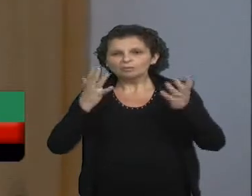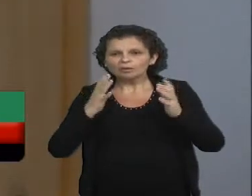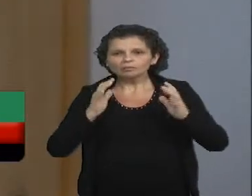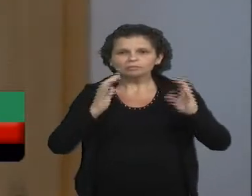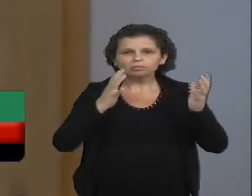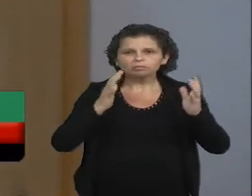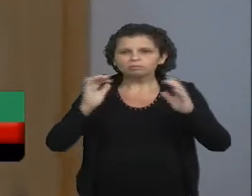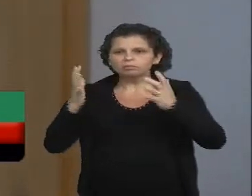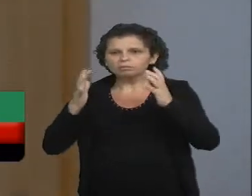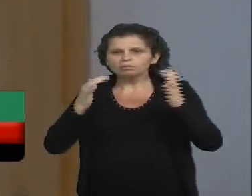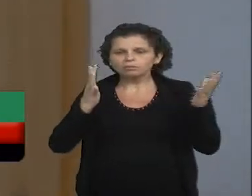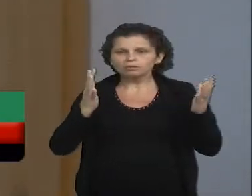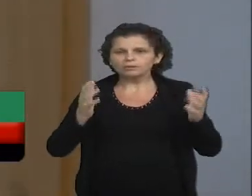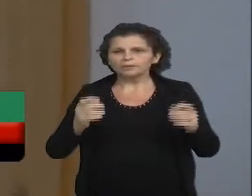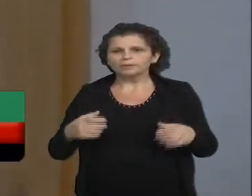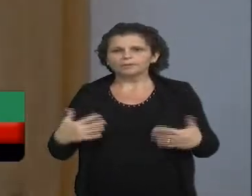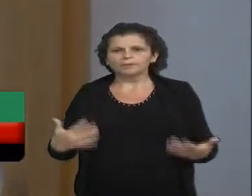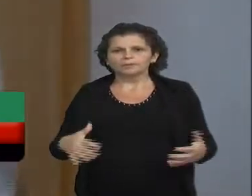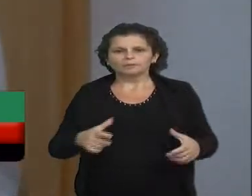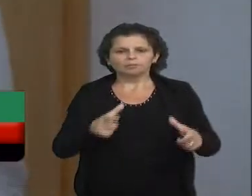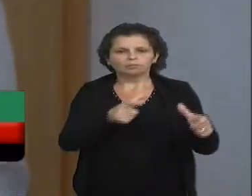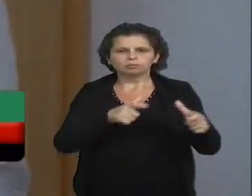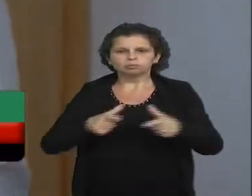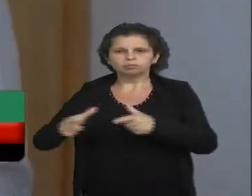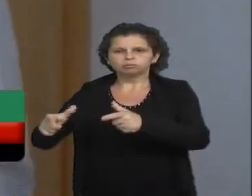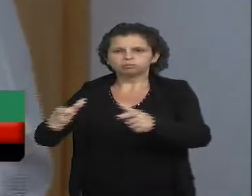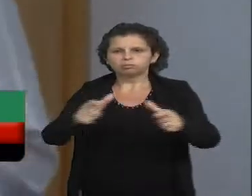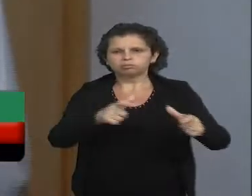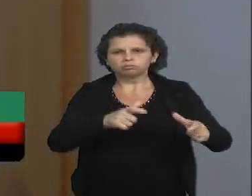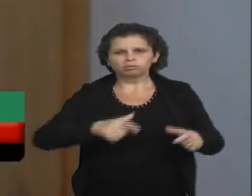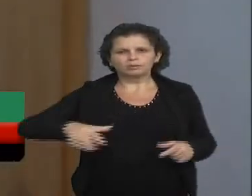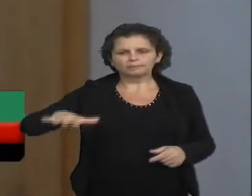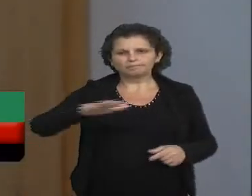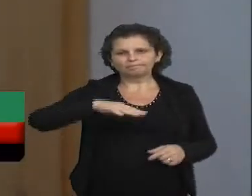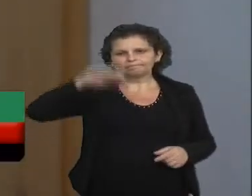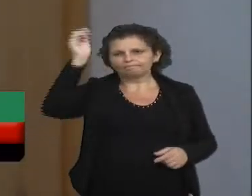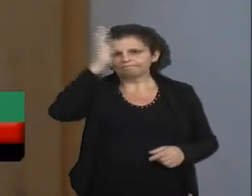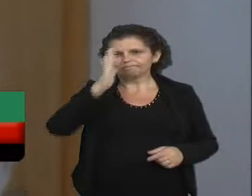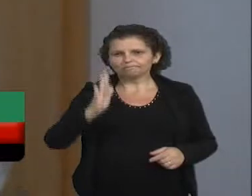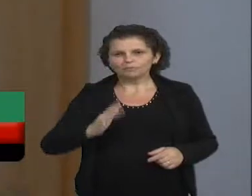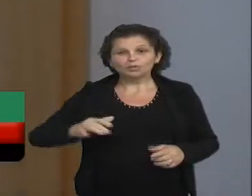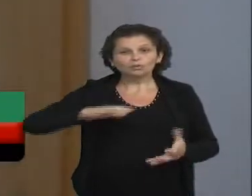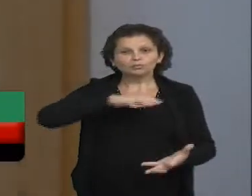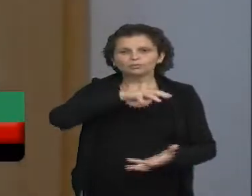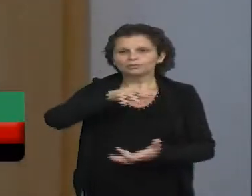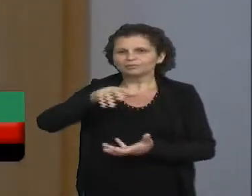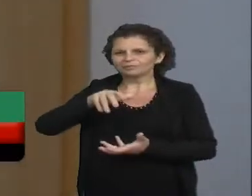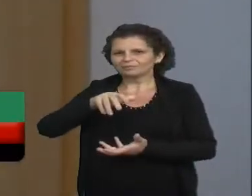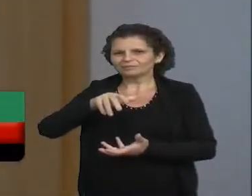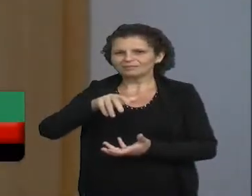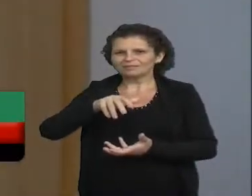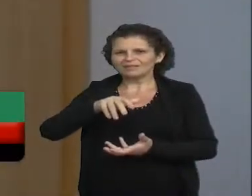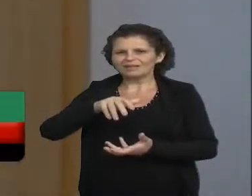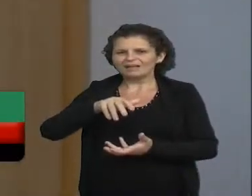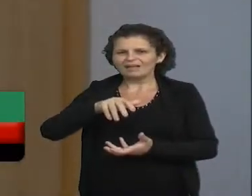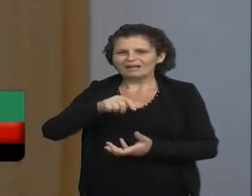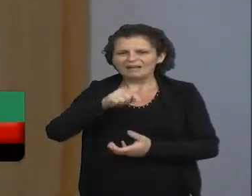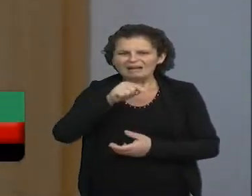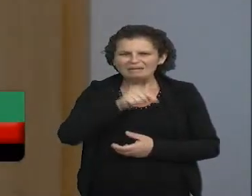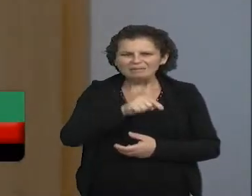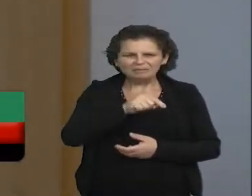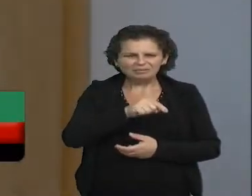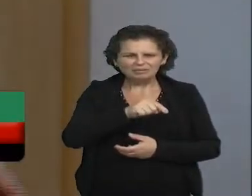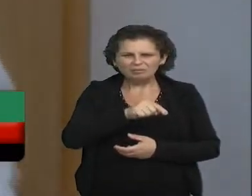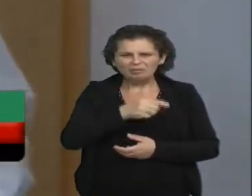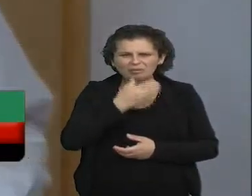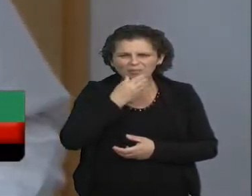todo instante e em todo lugar. E ainda tem gente que deve achar que um